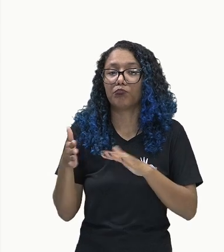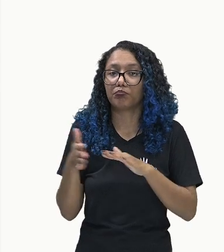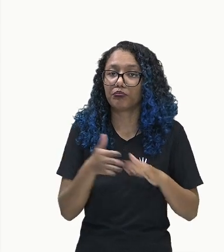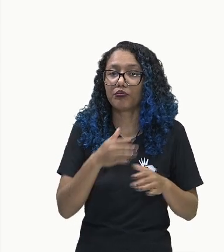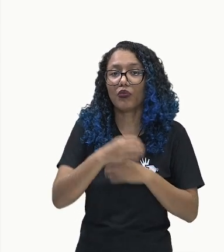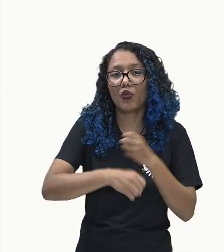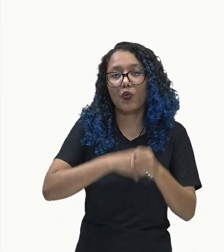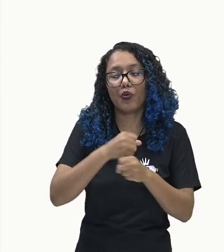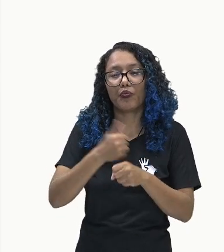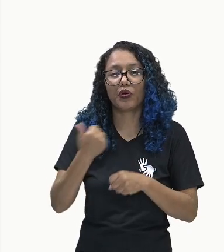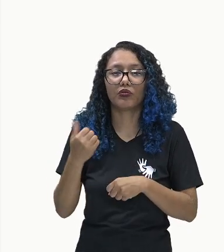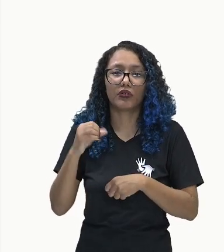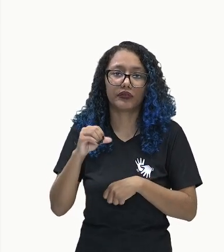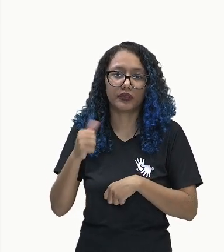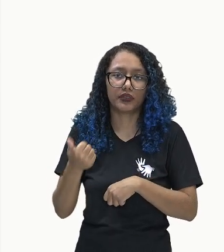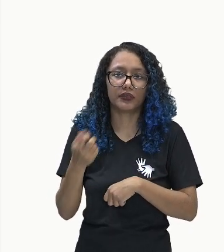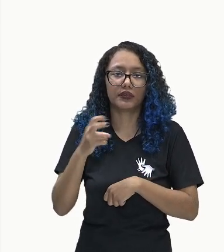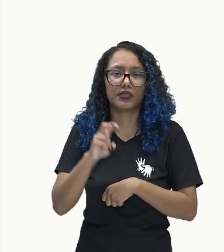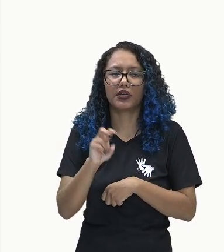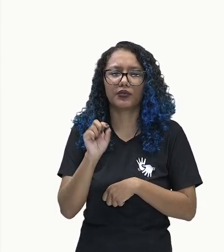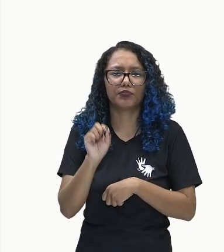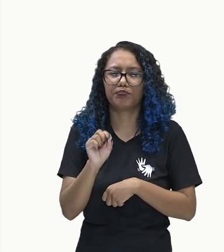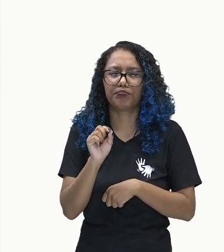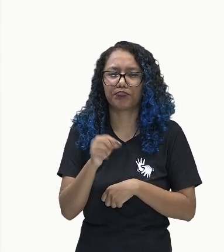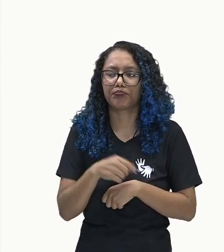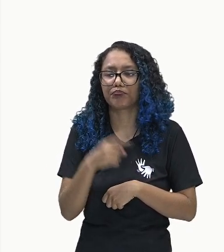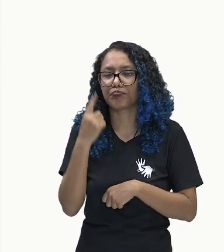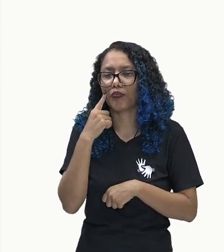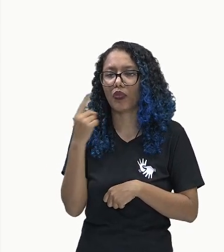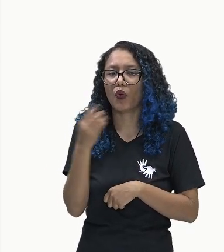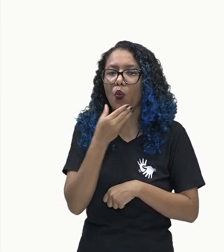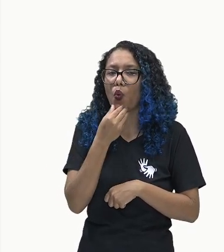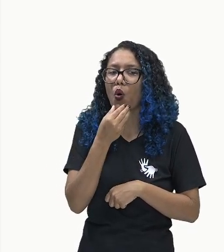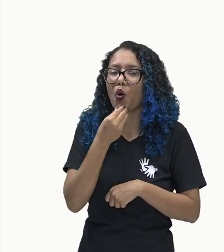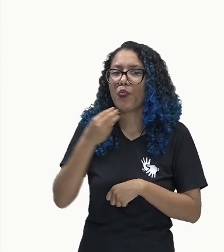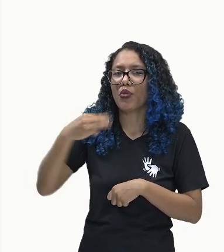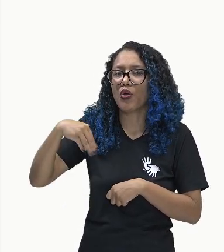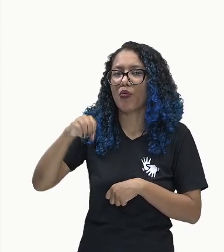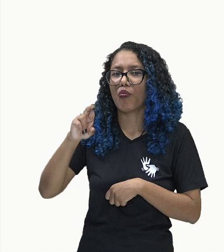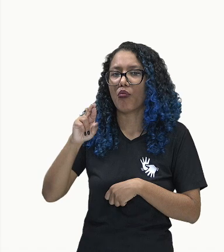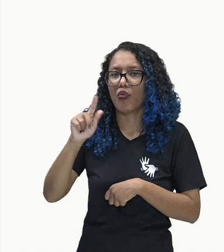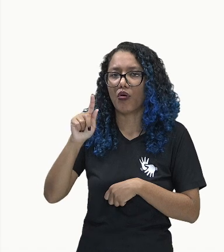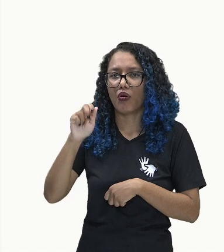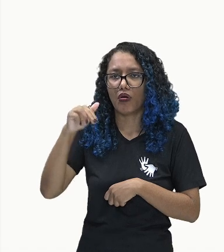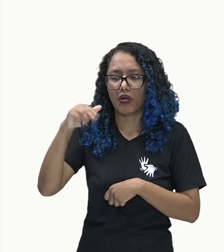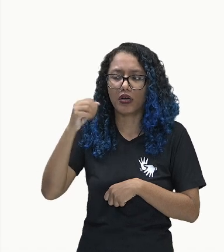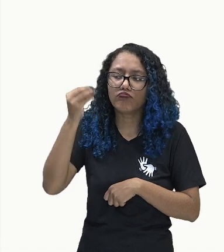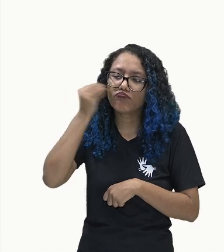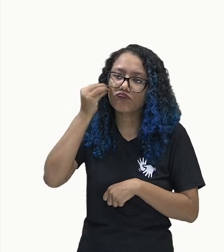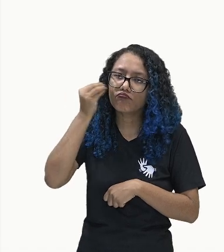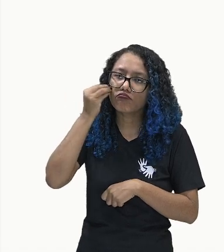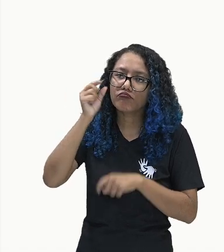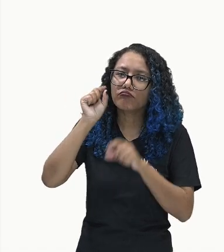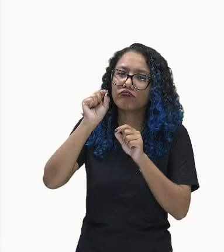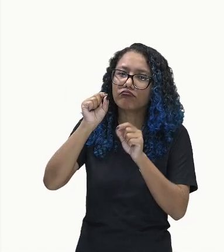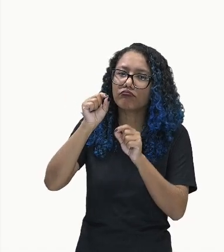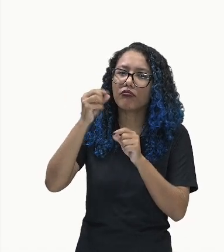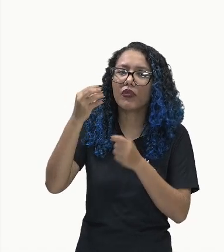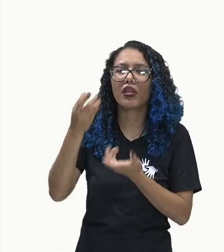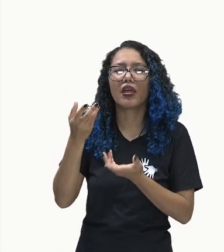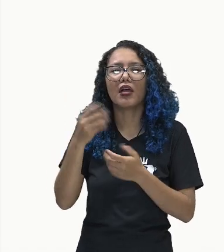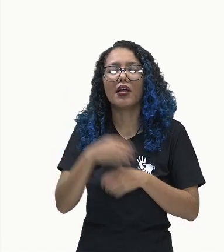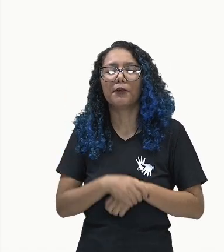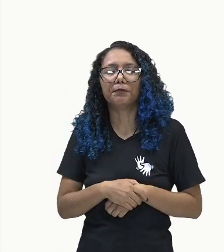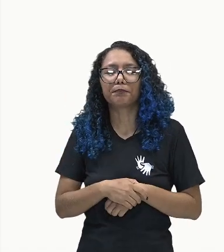nós temos aí que Thomas Morgan realiza experimentos com moscas das frutas, que é o